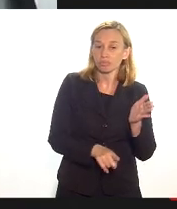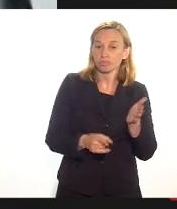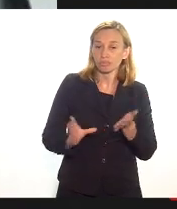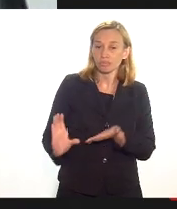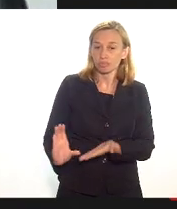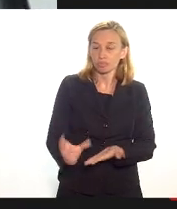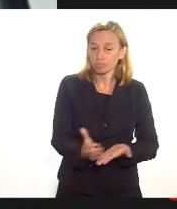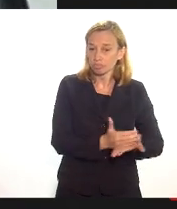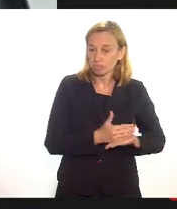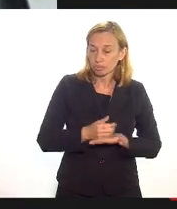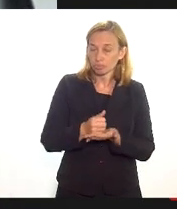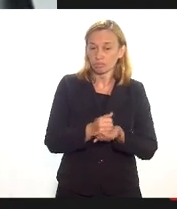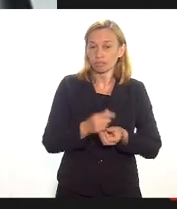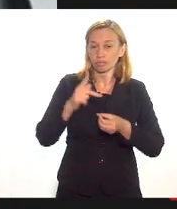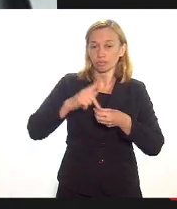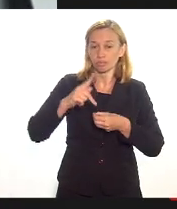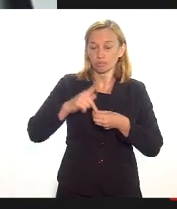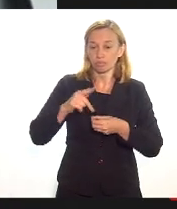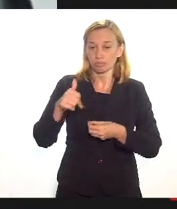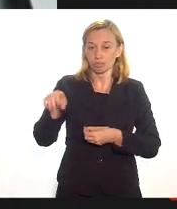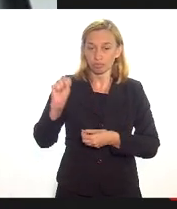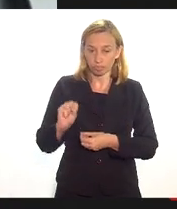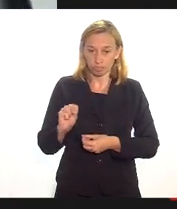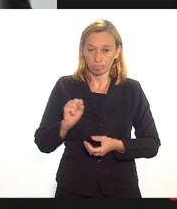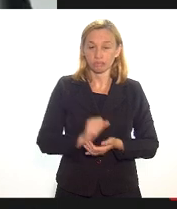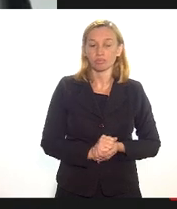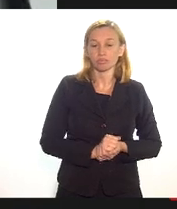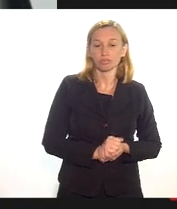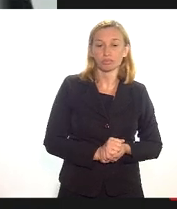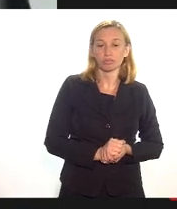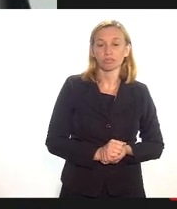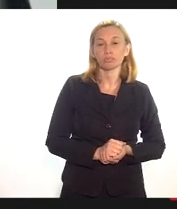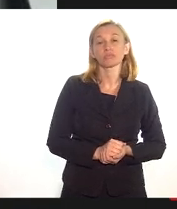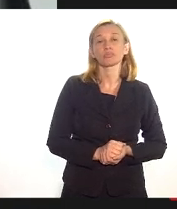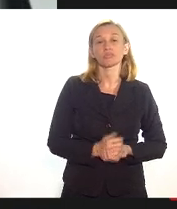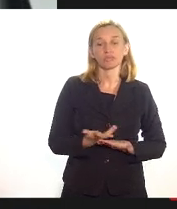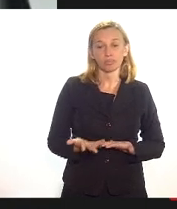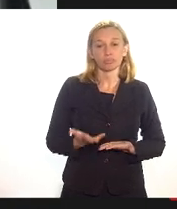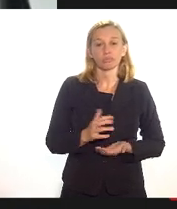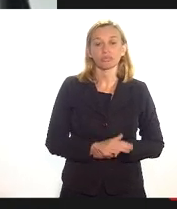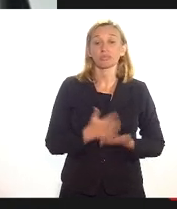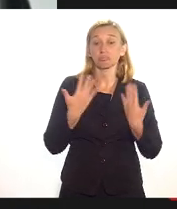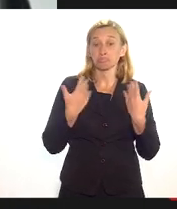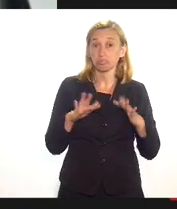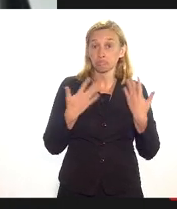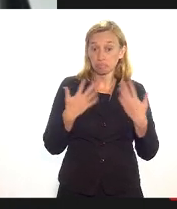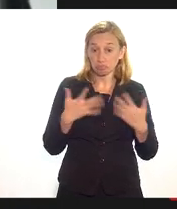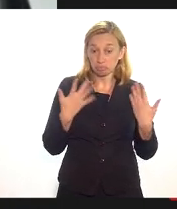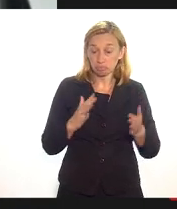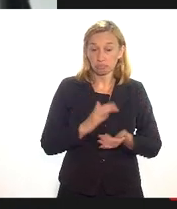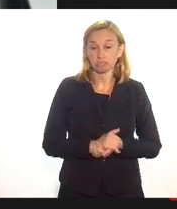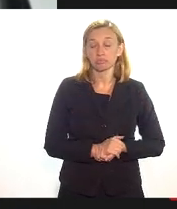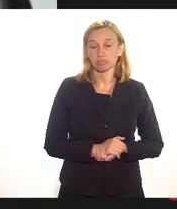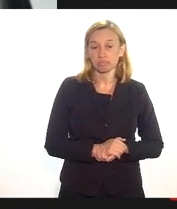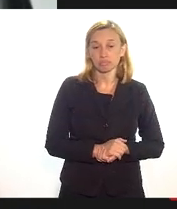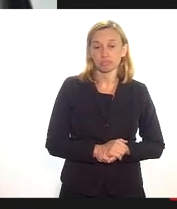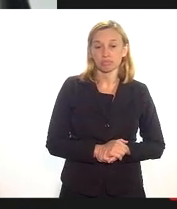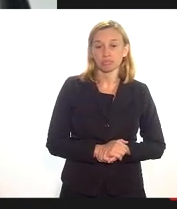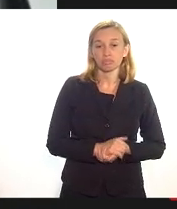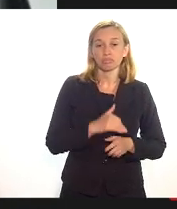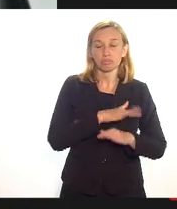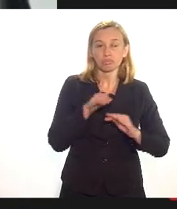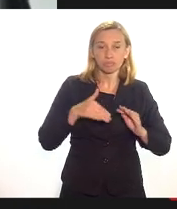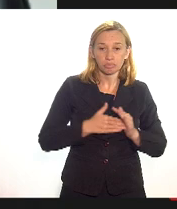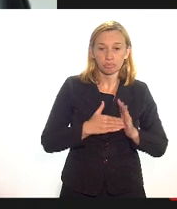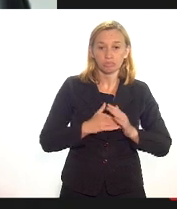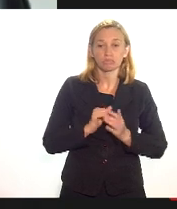royalties do petróleo, e essa minha falha é mais para parabenizar, cumprimentar a todos os